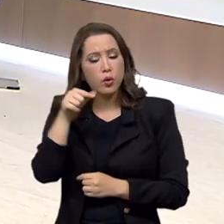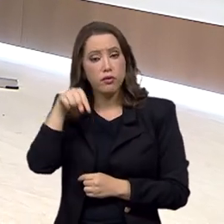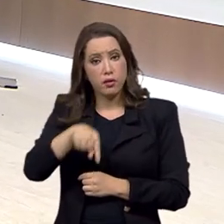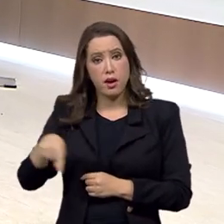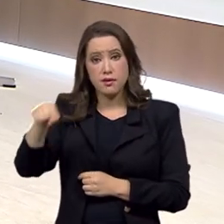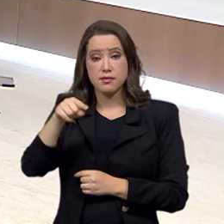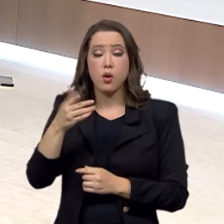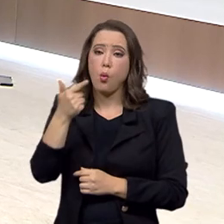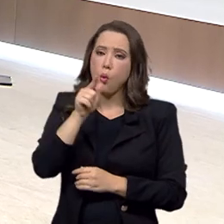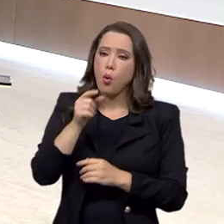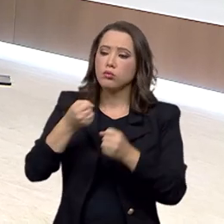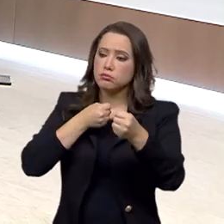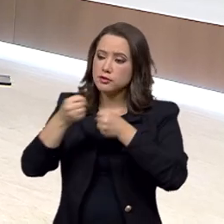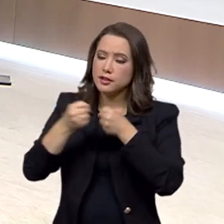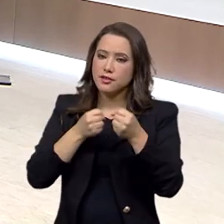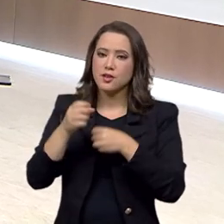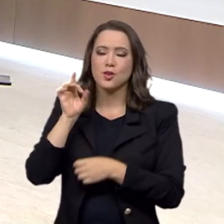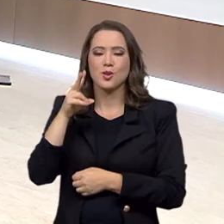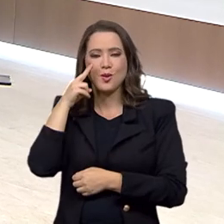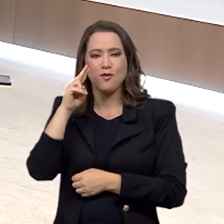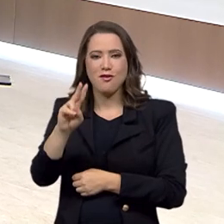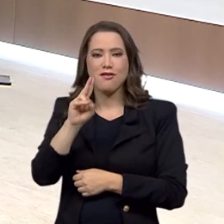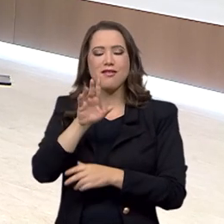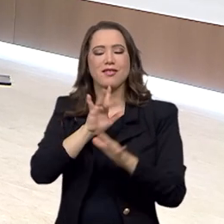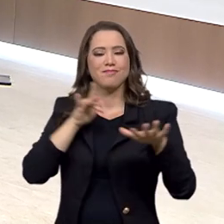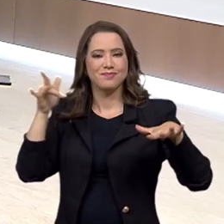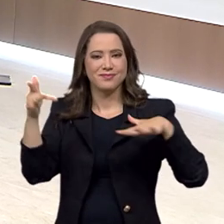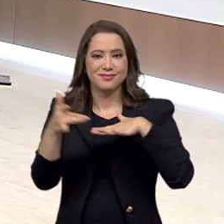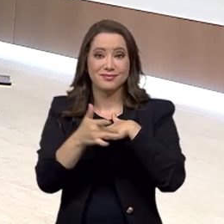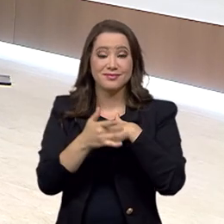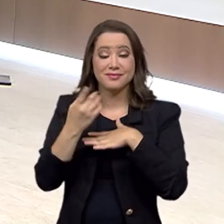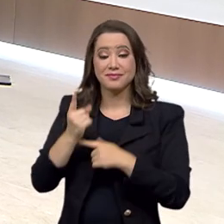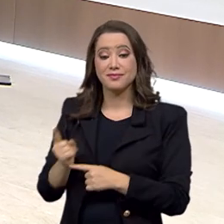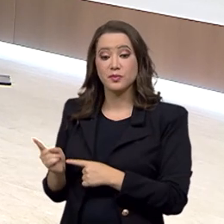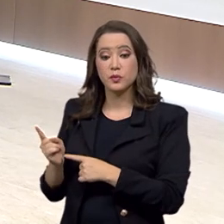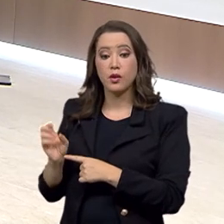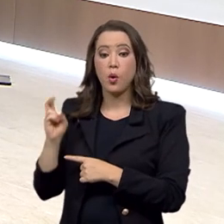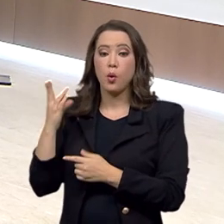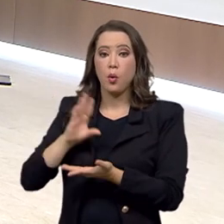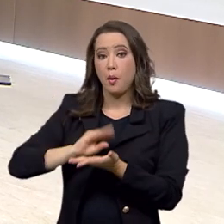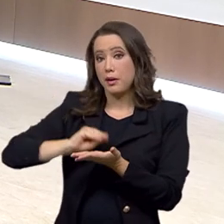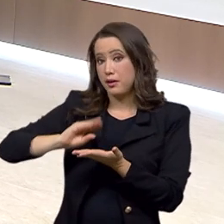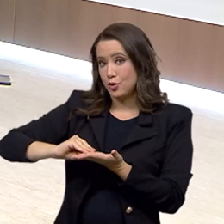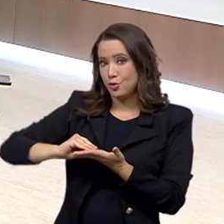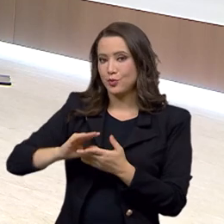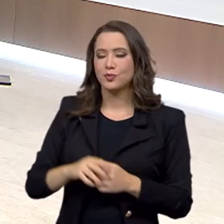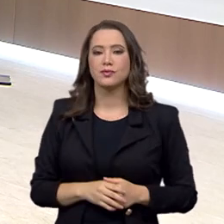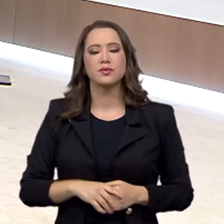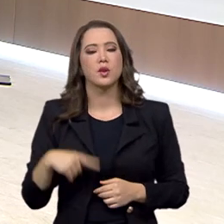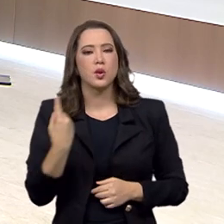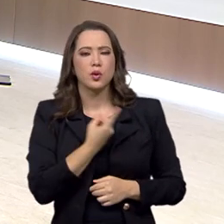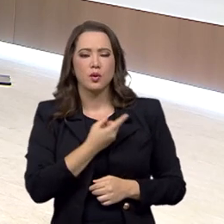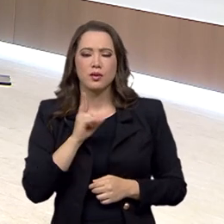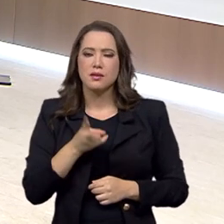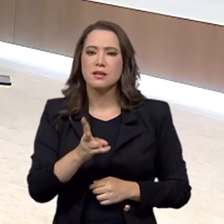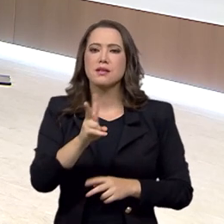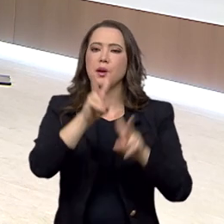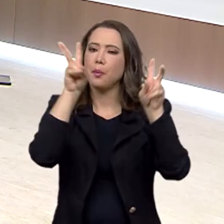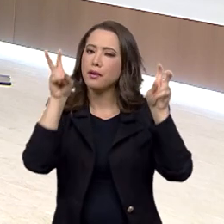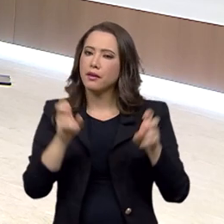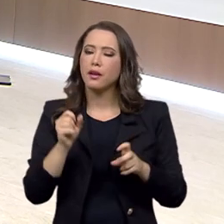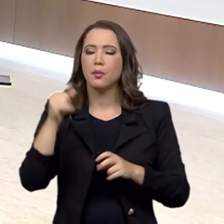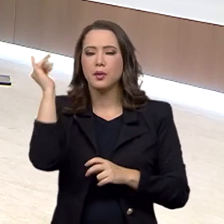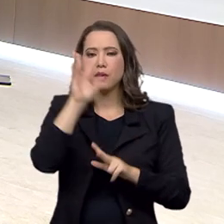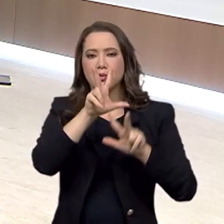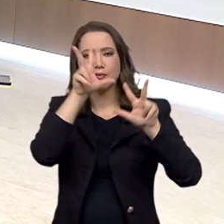ou outras entrevistas, é só acompanhar as nossas redes sociais ou baixar o TV Brasil Play. E o Brasil continua em pauta aqui